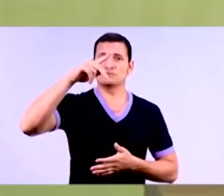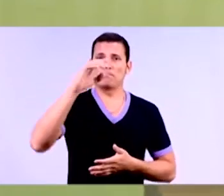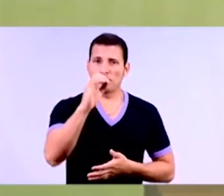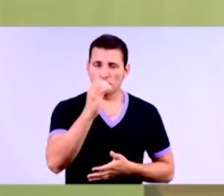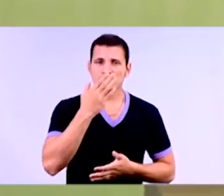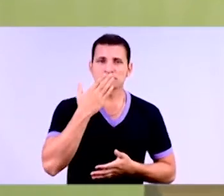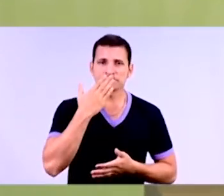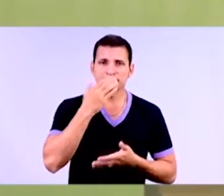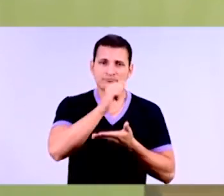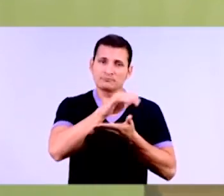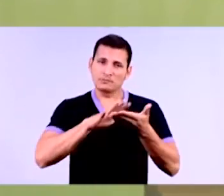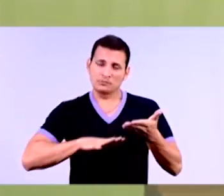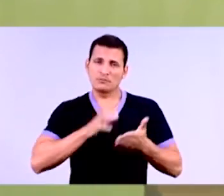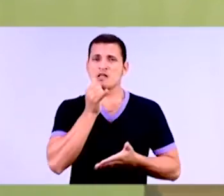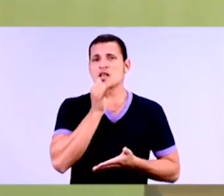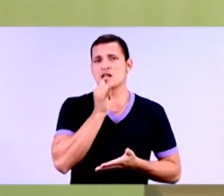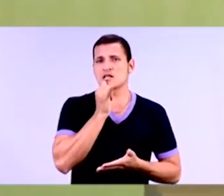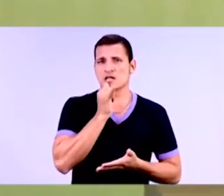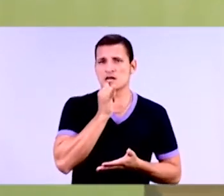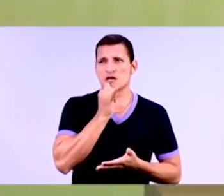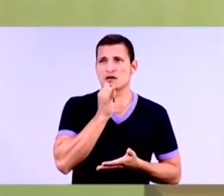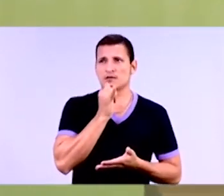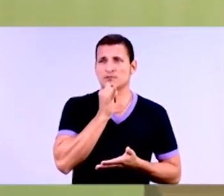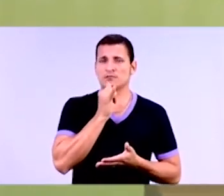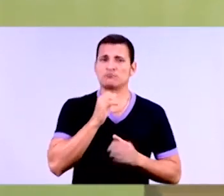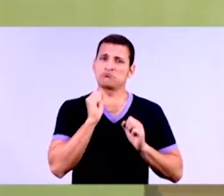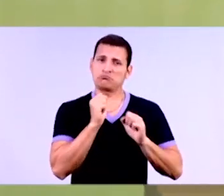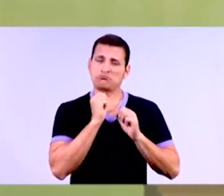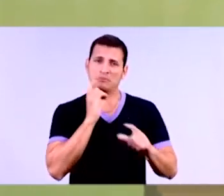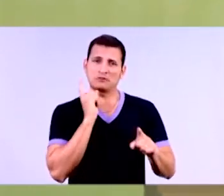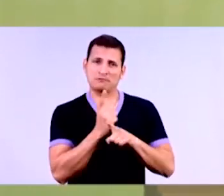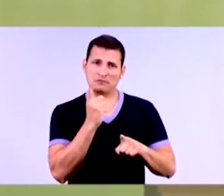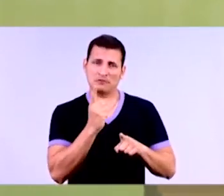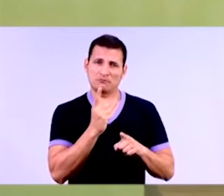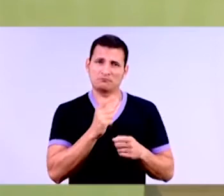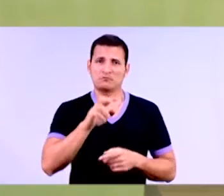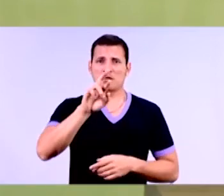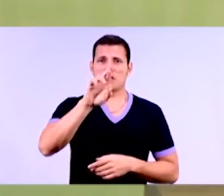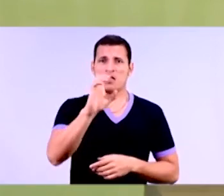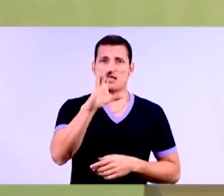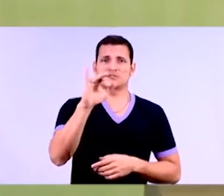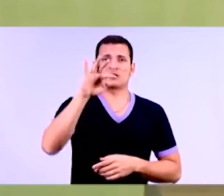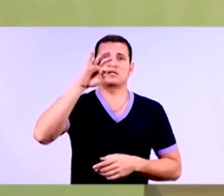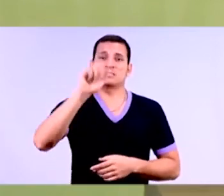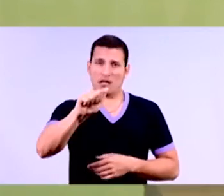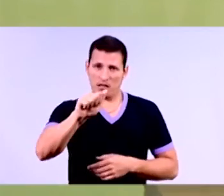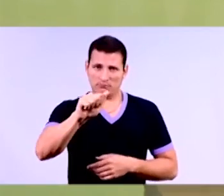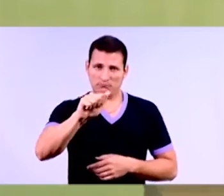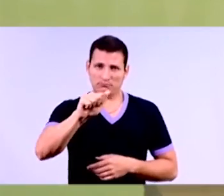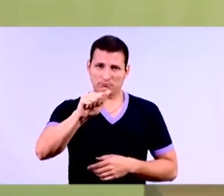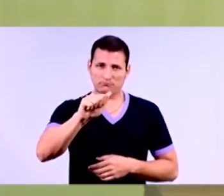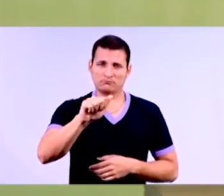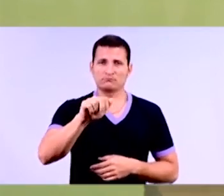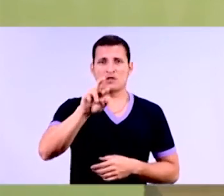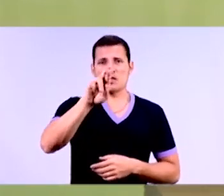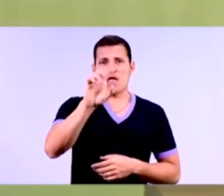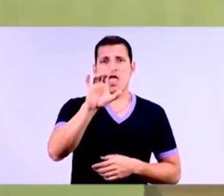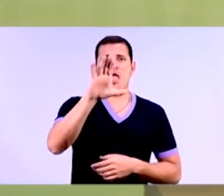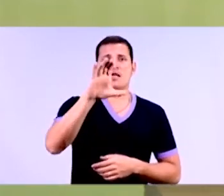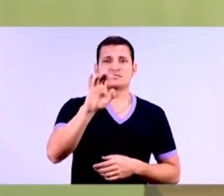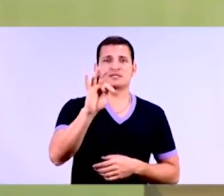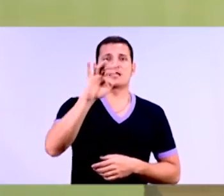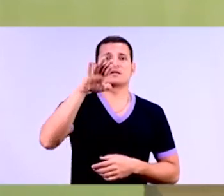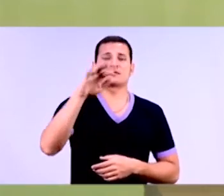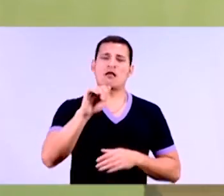Por exemplo, é perfeitamente identificável uma receita, que é um texto. Uma receita,